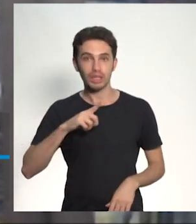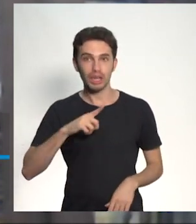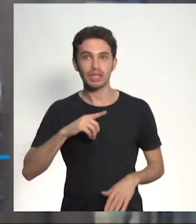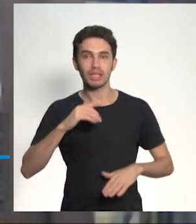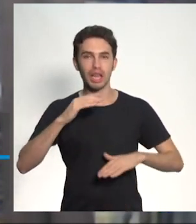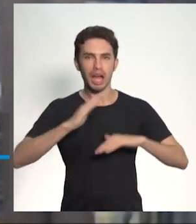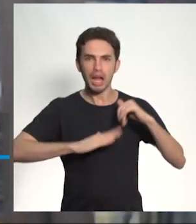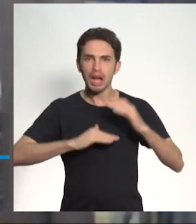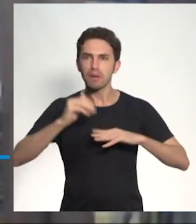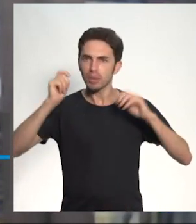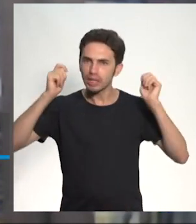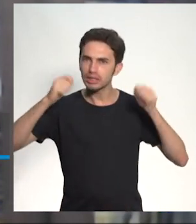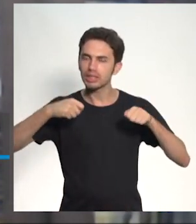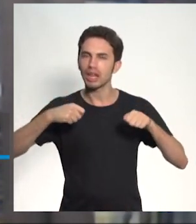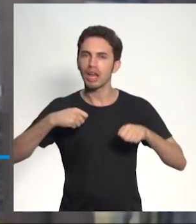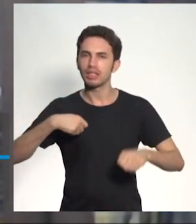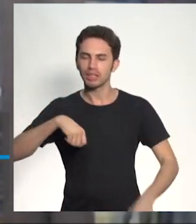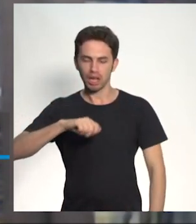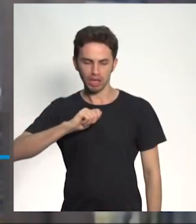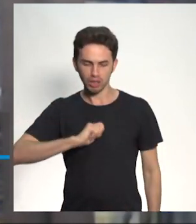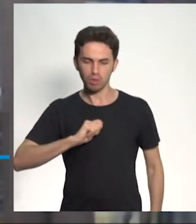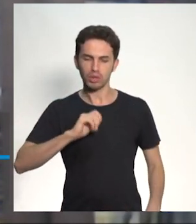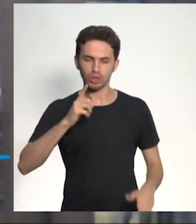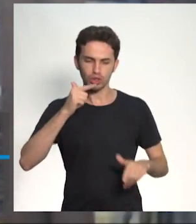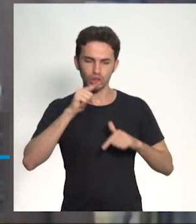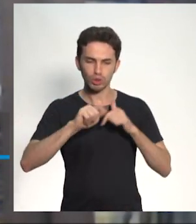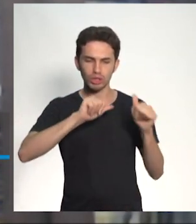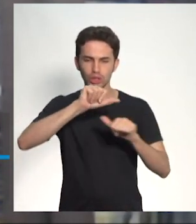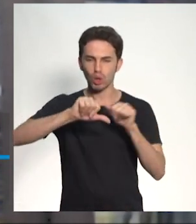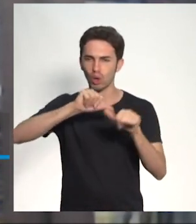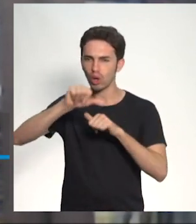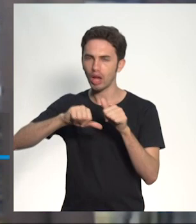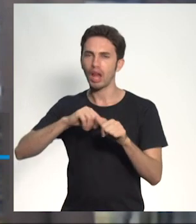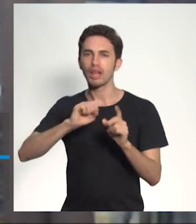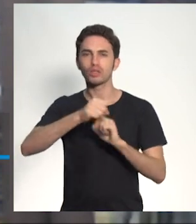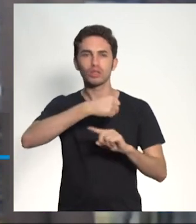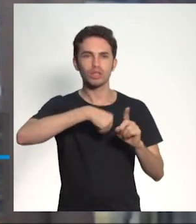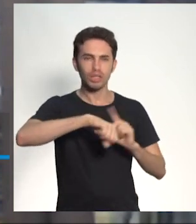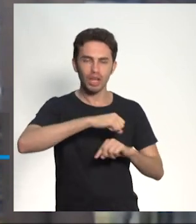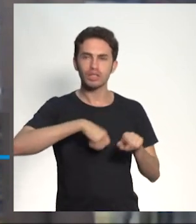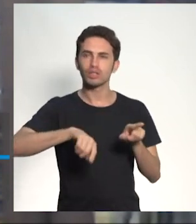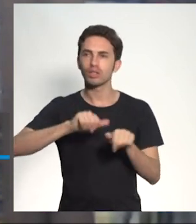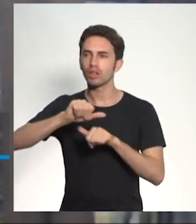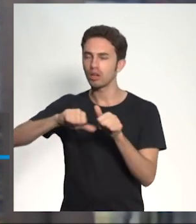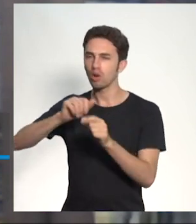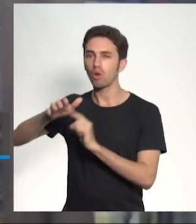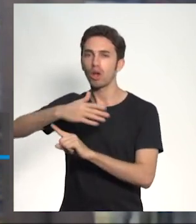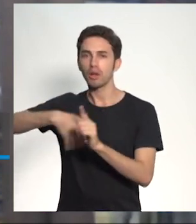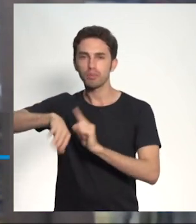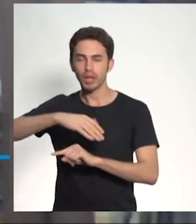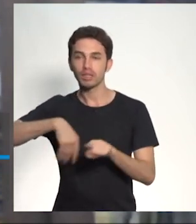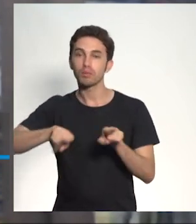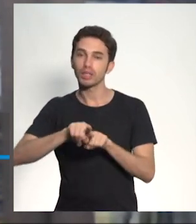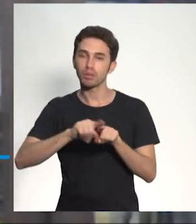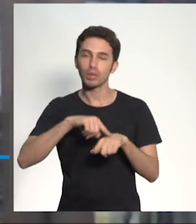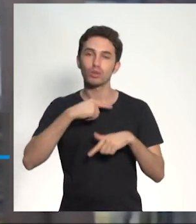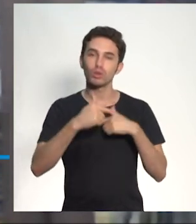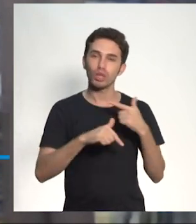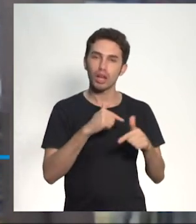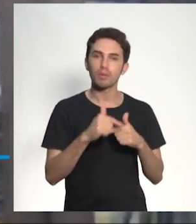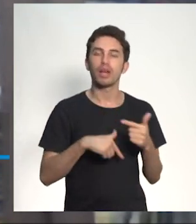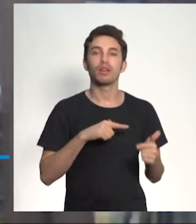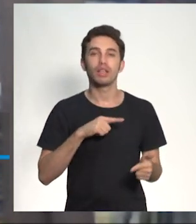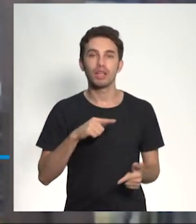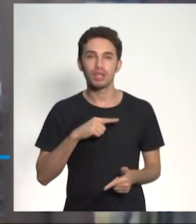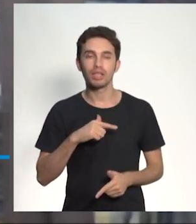com conhecimentos e transformar a sociedade em que vive. Mas o trabalho também tem sua expressão histórica, que também falamos, o